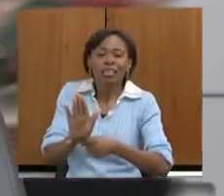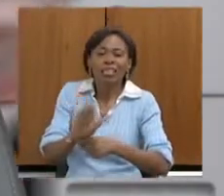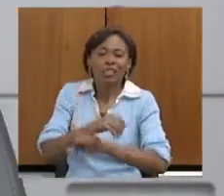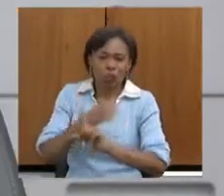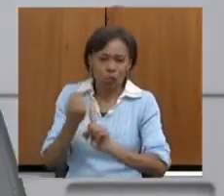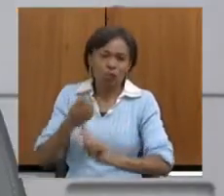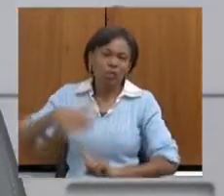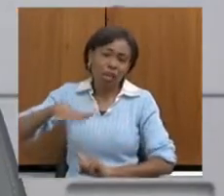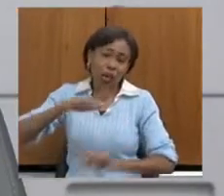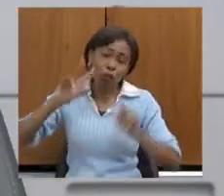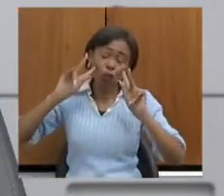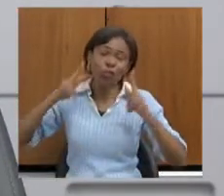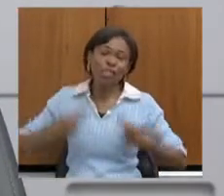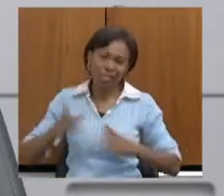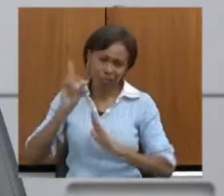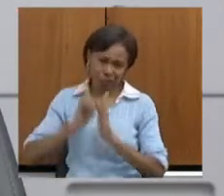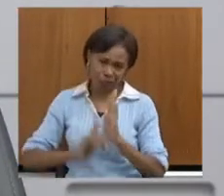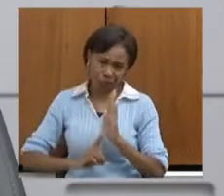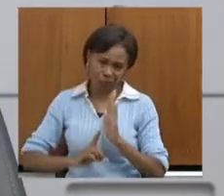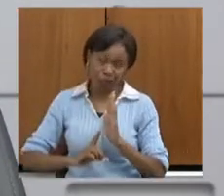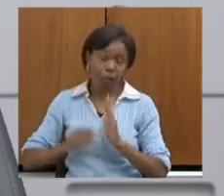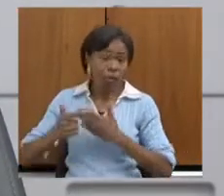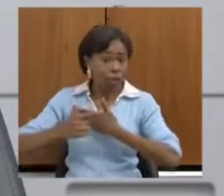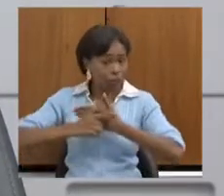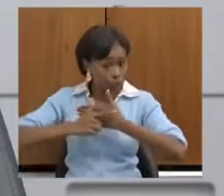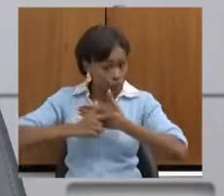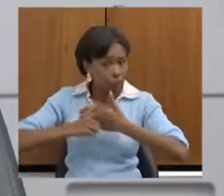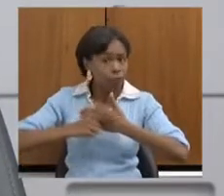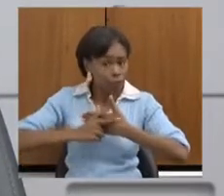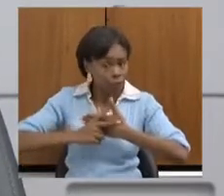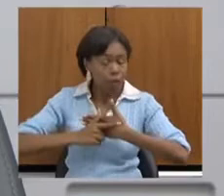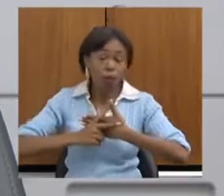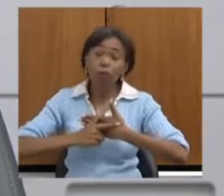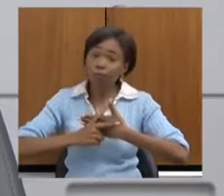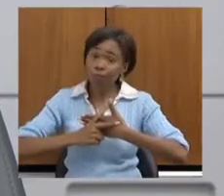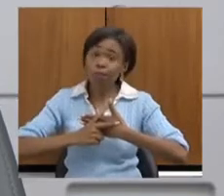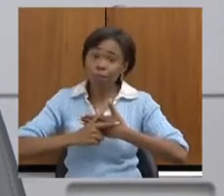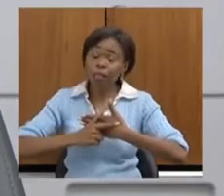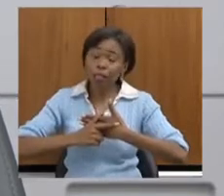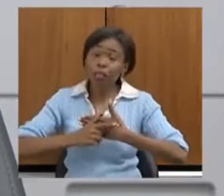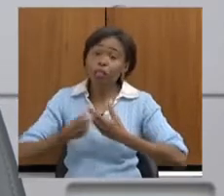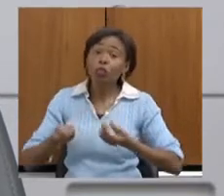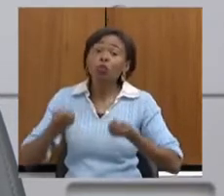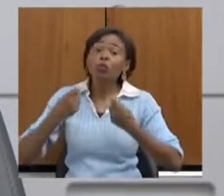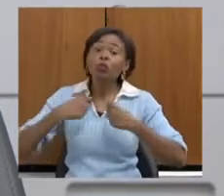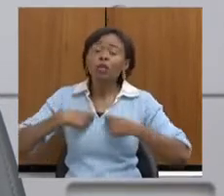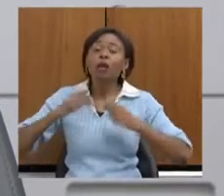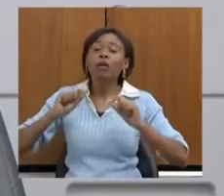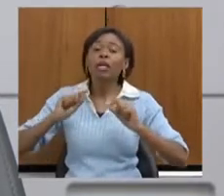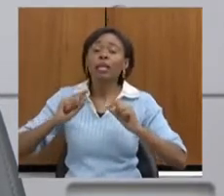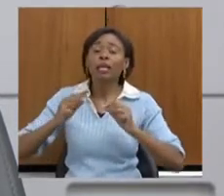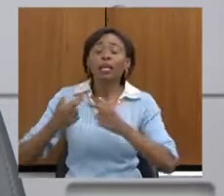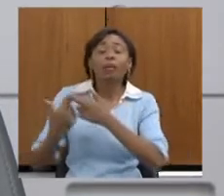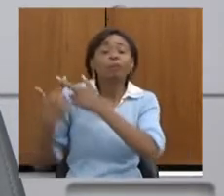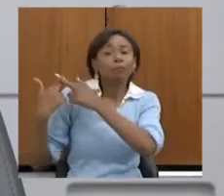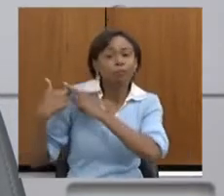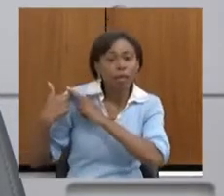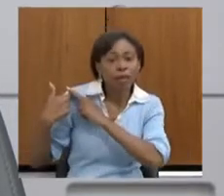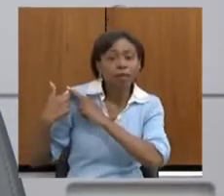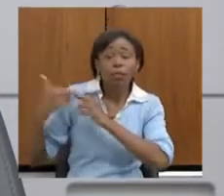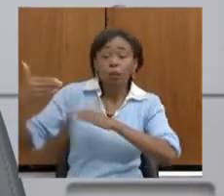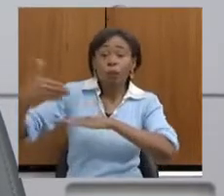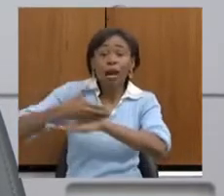humanos esse papel é o que nos impõem ou deveria nos impor a missão de buscarmos a participação social